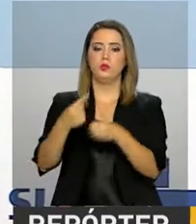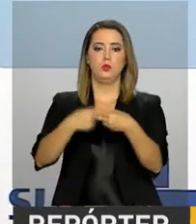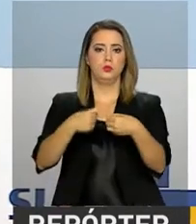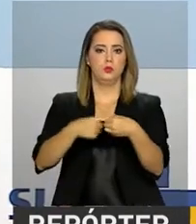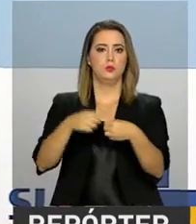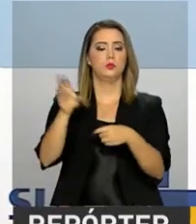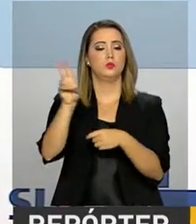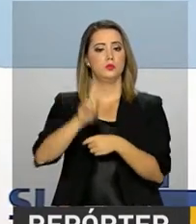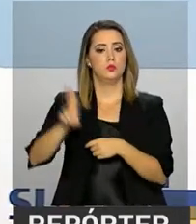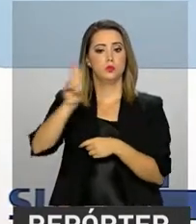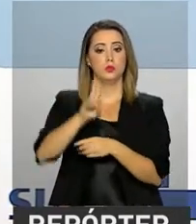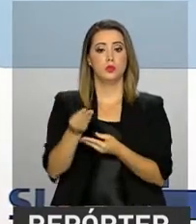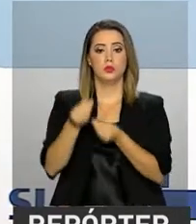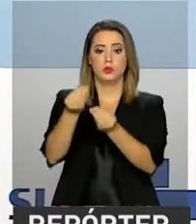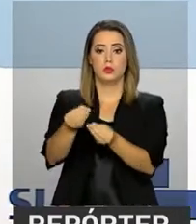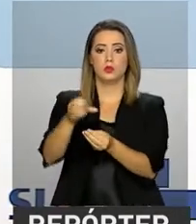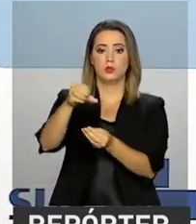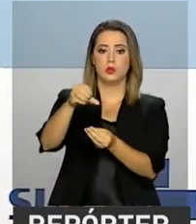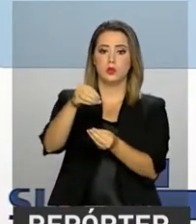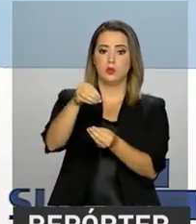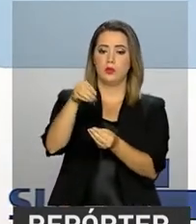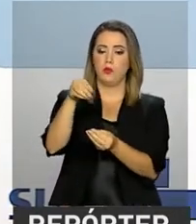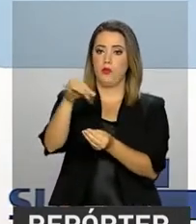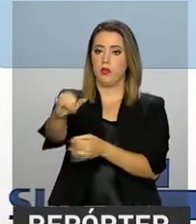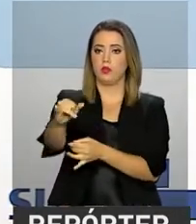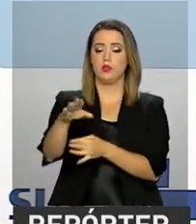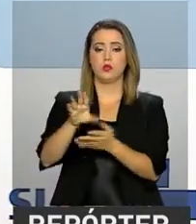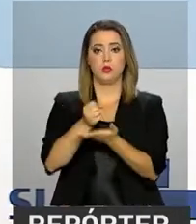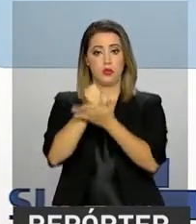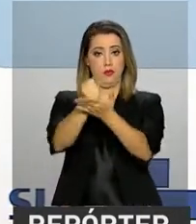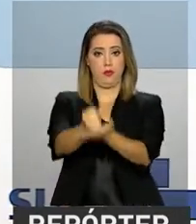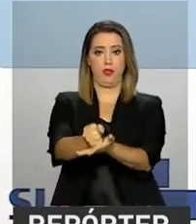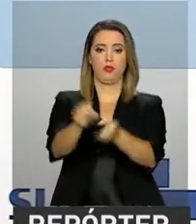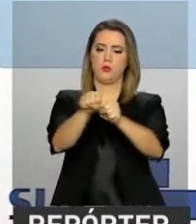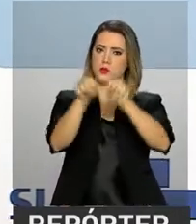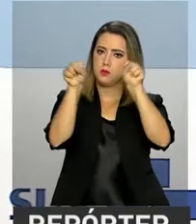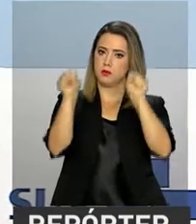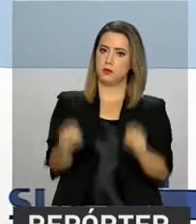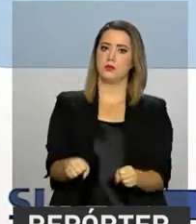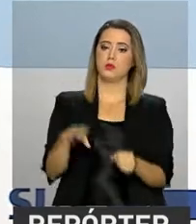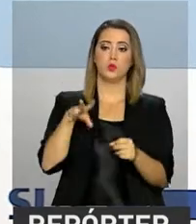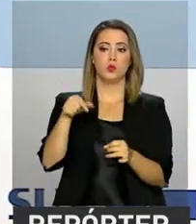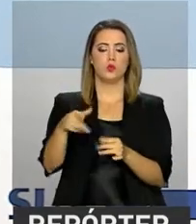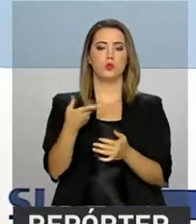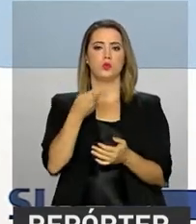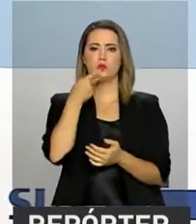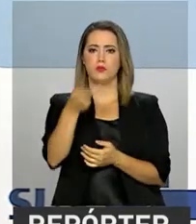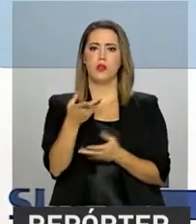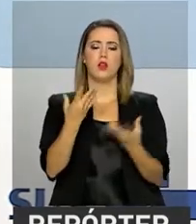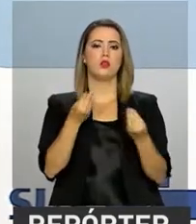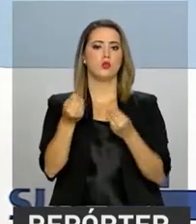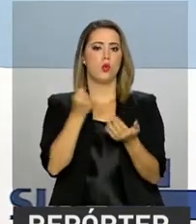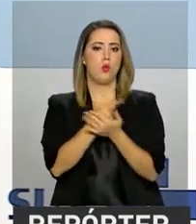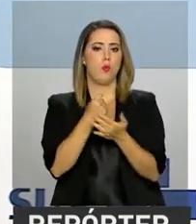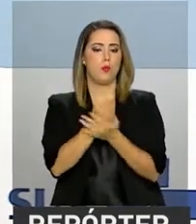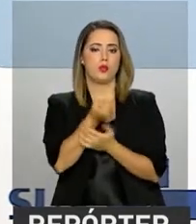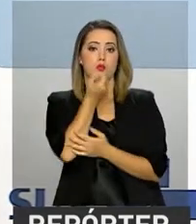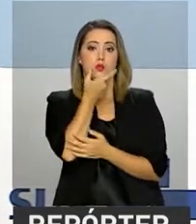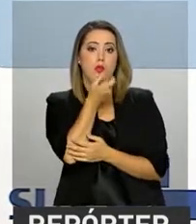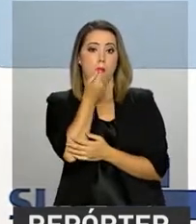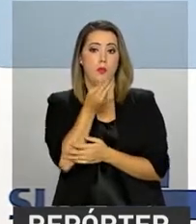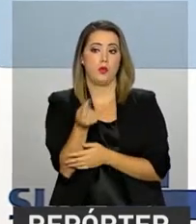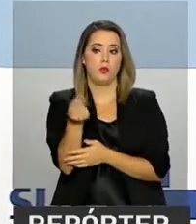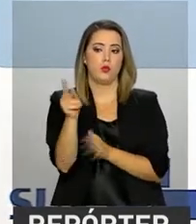da disposição desta ferramenta tecnológica para que todos em dia os seus dados de compra de medicamentos com